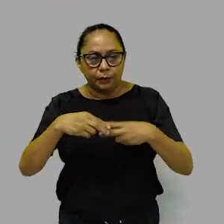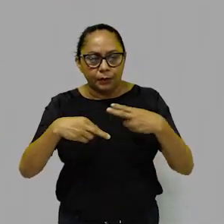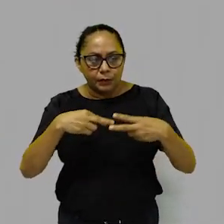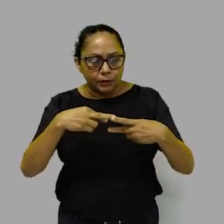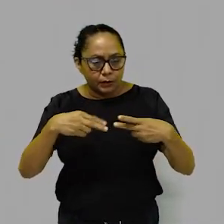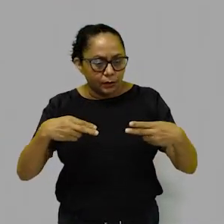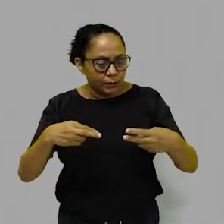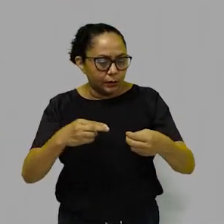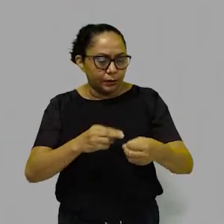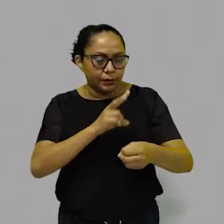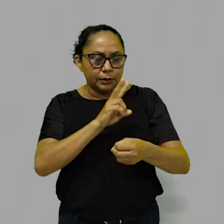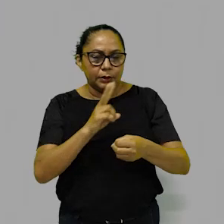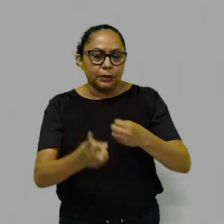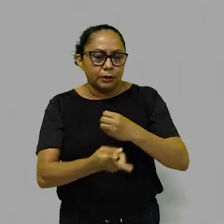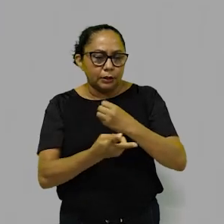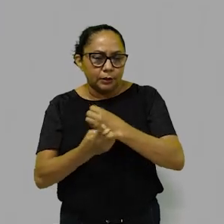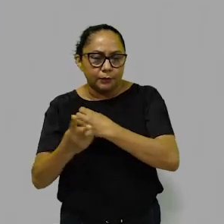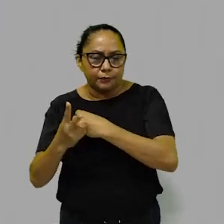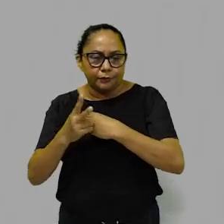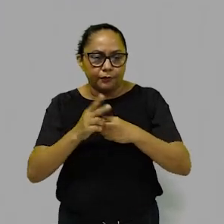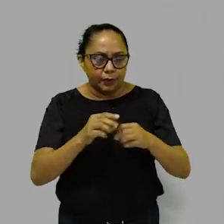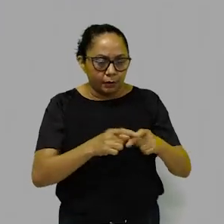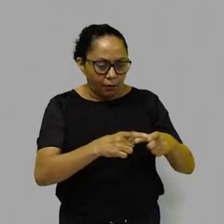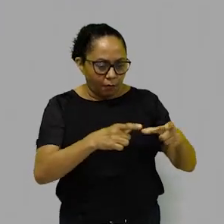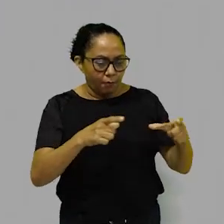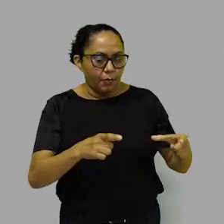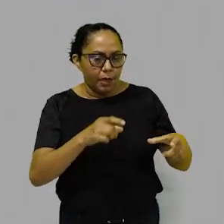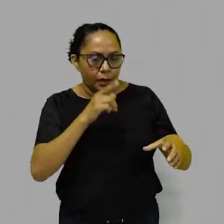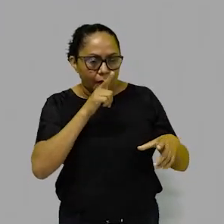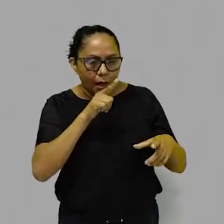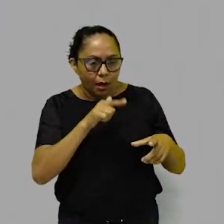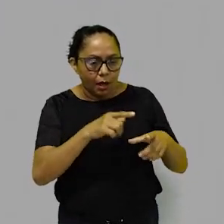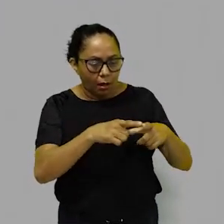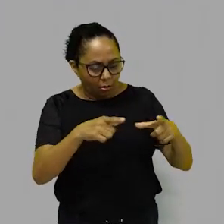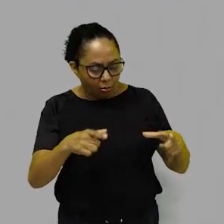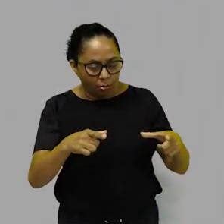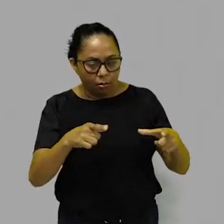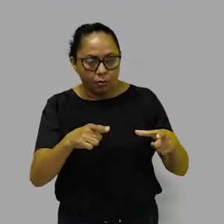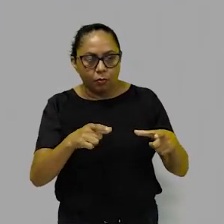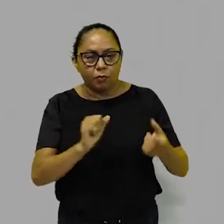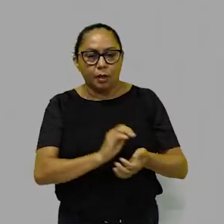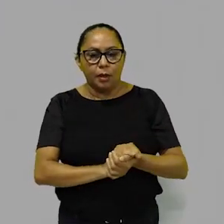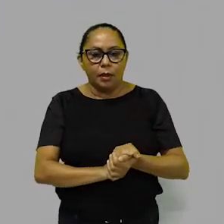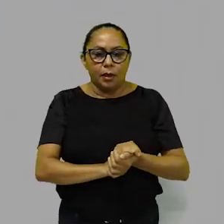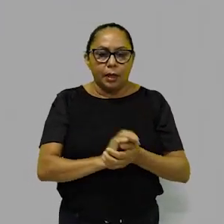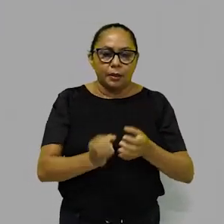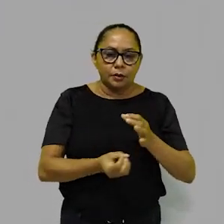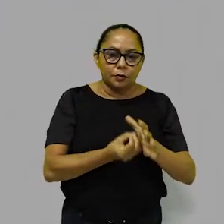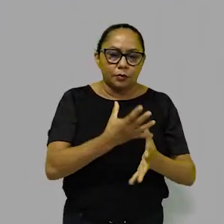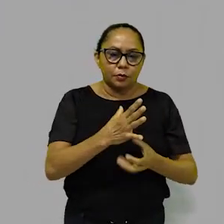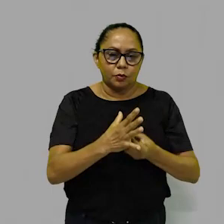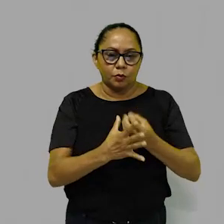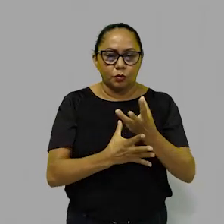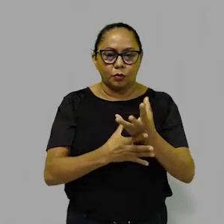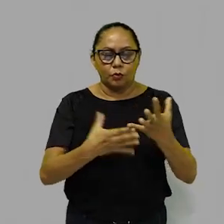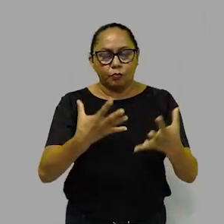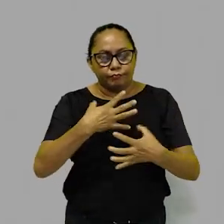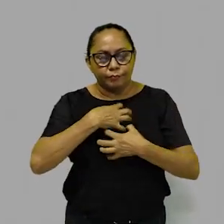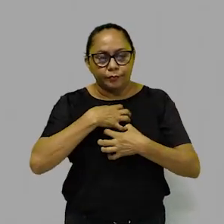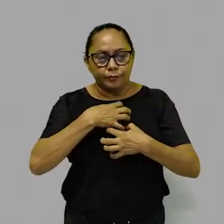aumenta uma grande quantidade de líquido naquela região, e aí vai gerar os sintomas dos